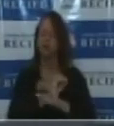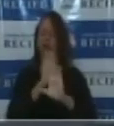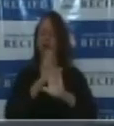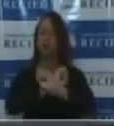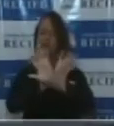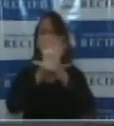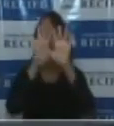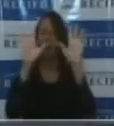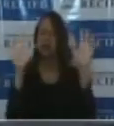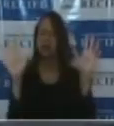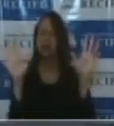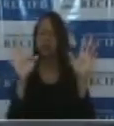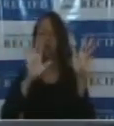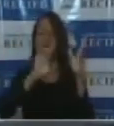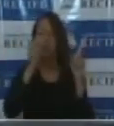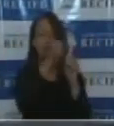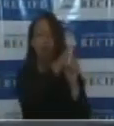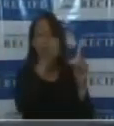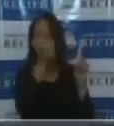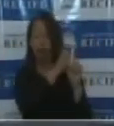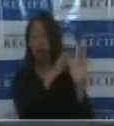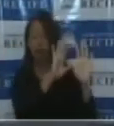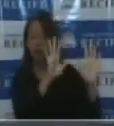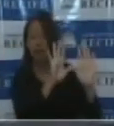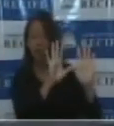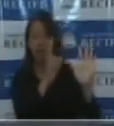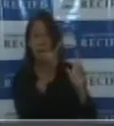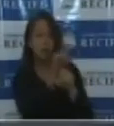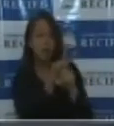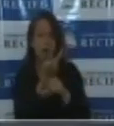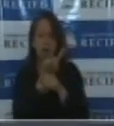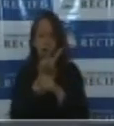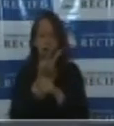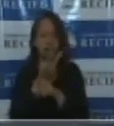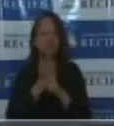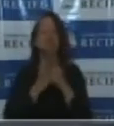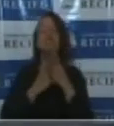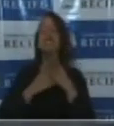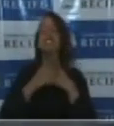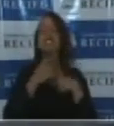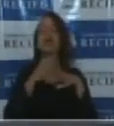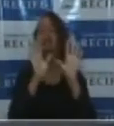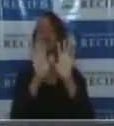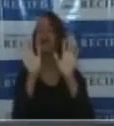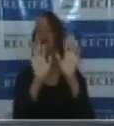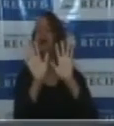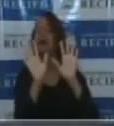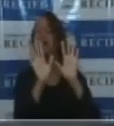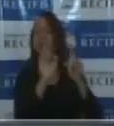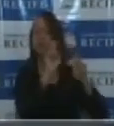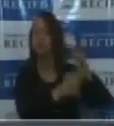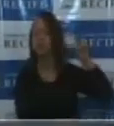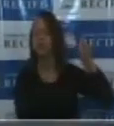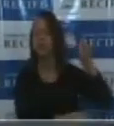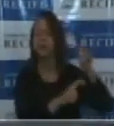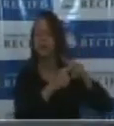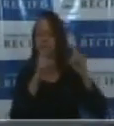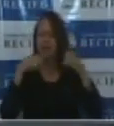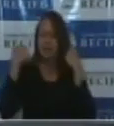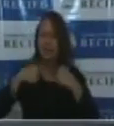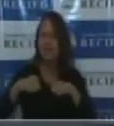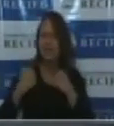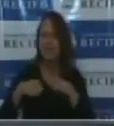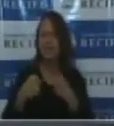esclarece a criminologia, não é por busca de prazer que motiva o estupro, é a